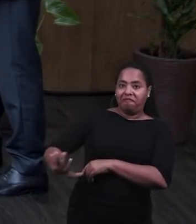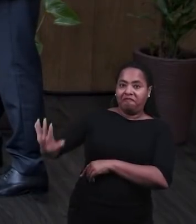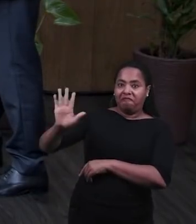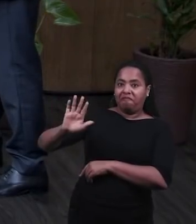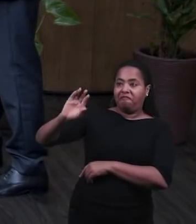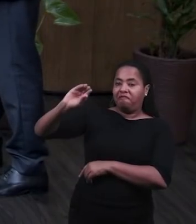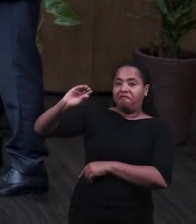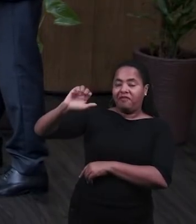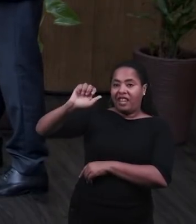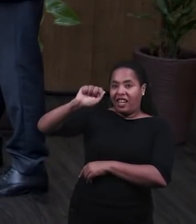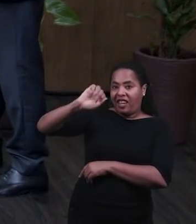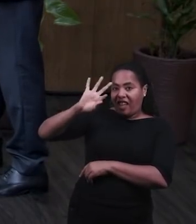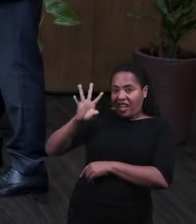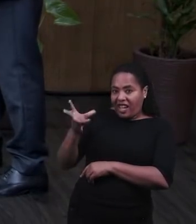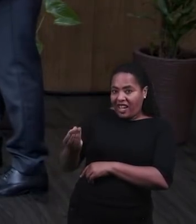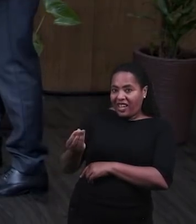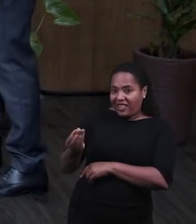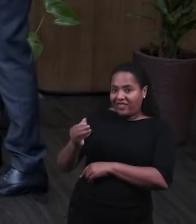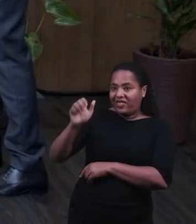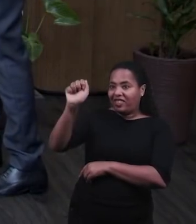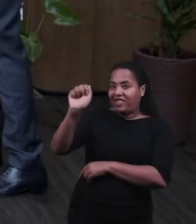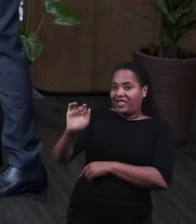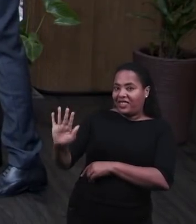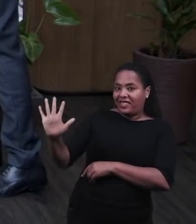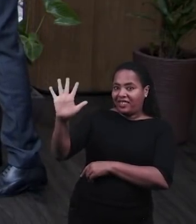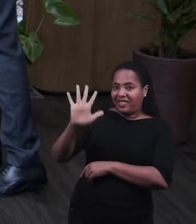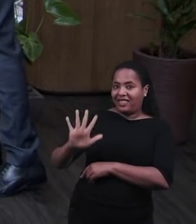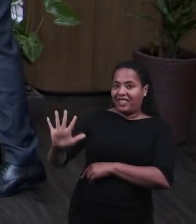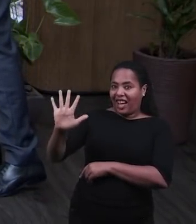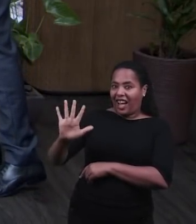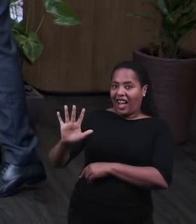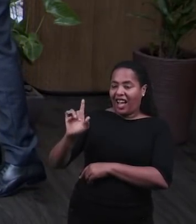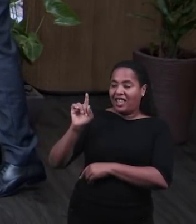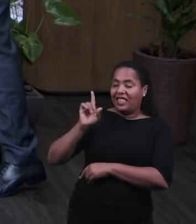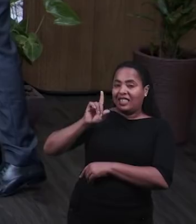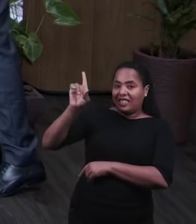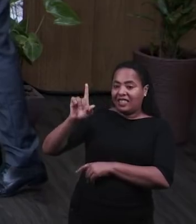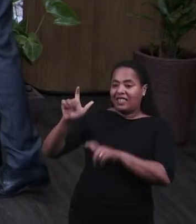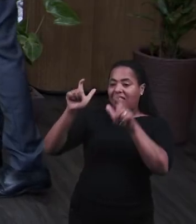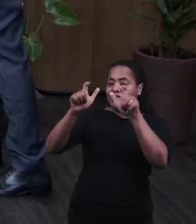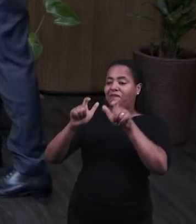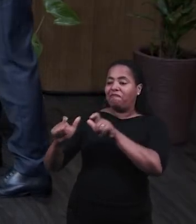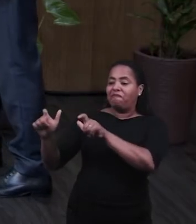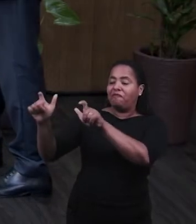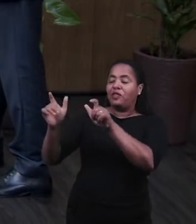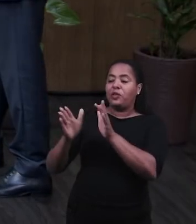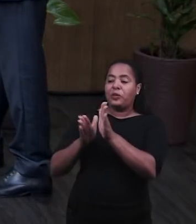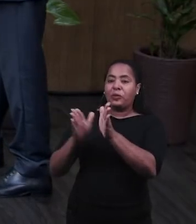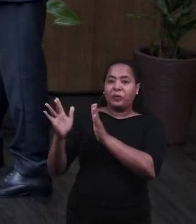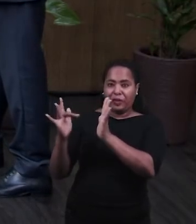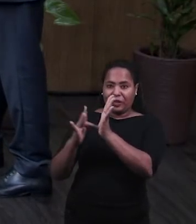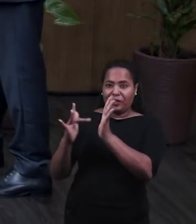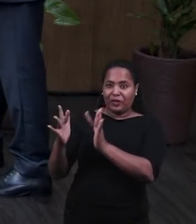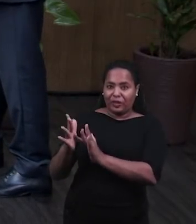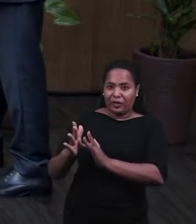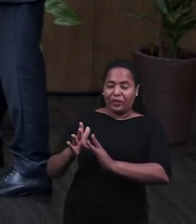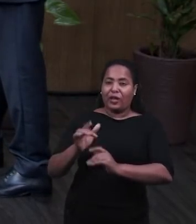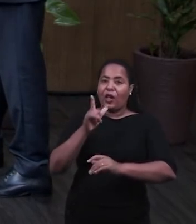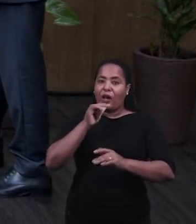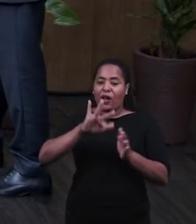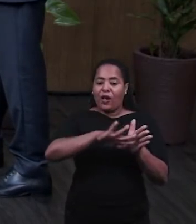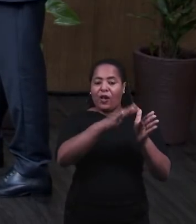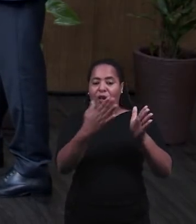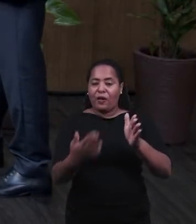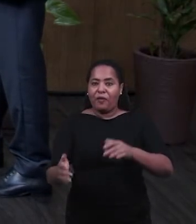da Ásia, não é? As províncias da época de Jesus, Exatamente. Mar da Galileia,